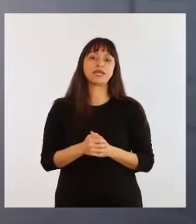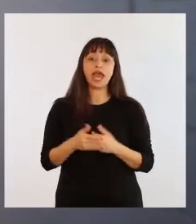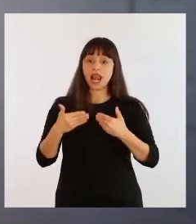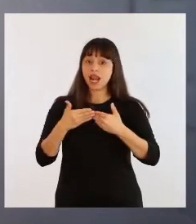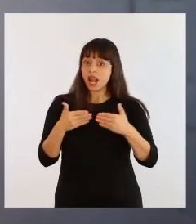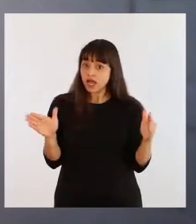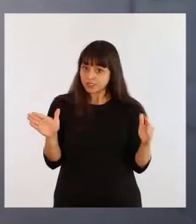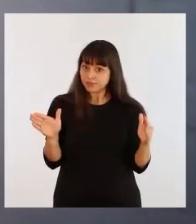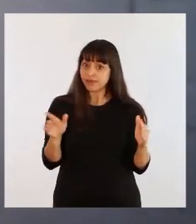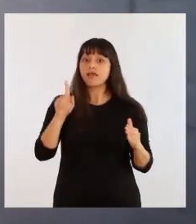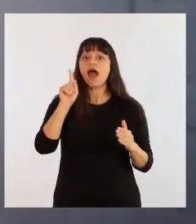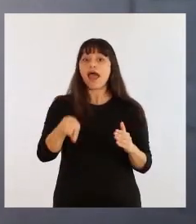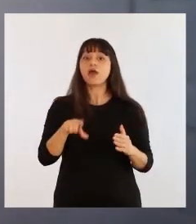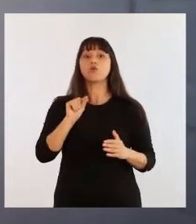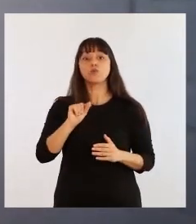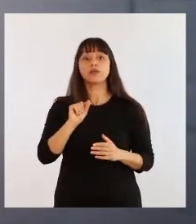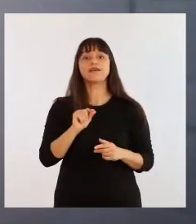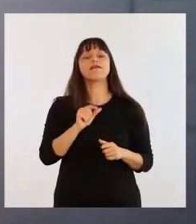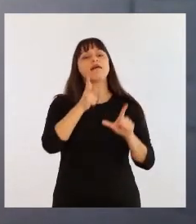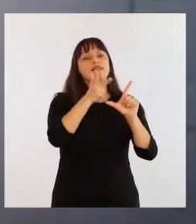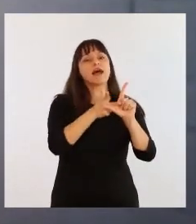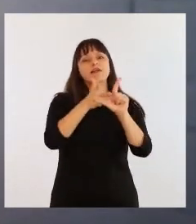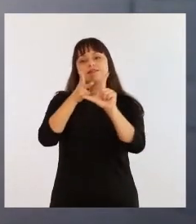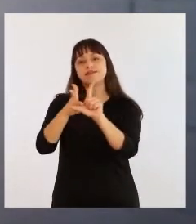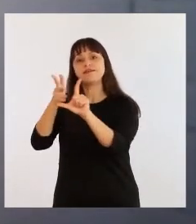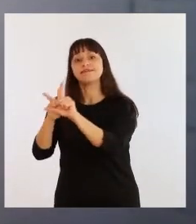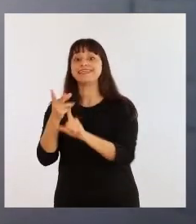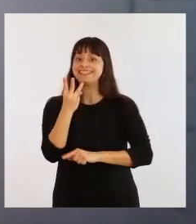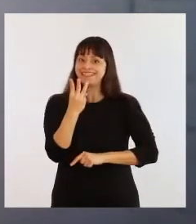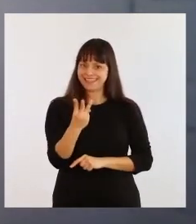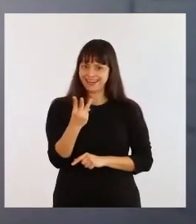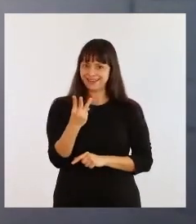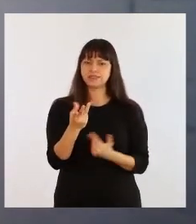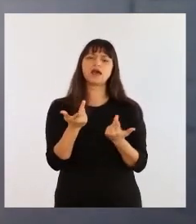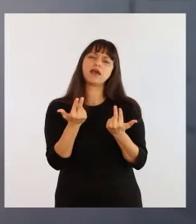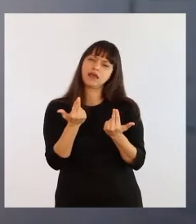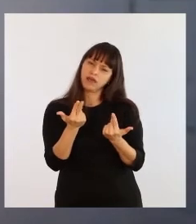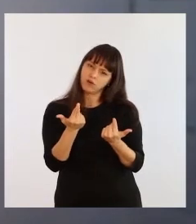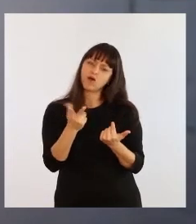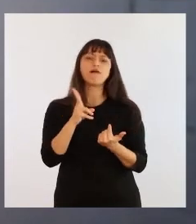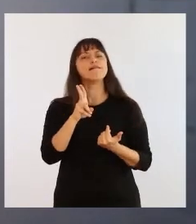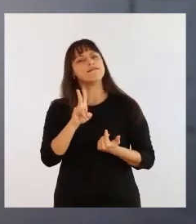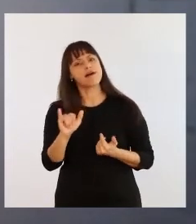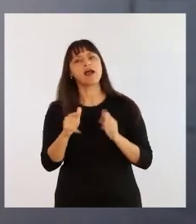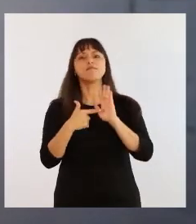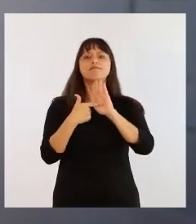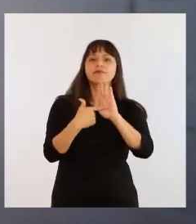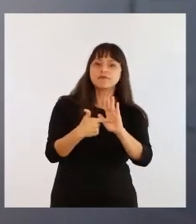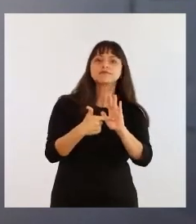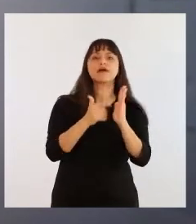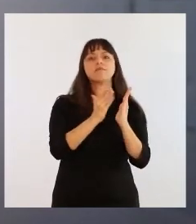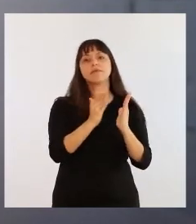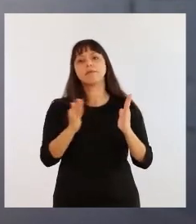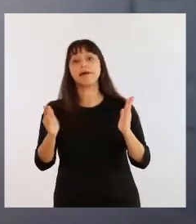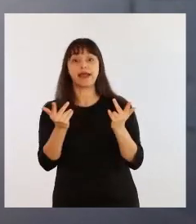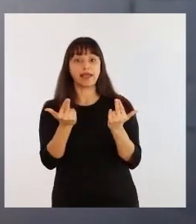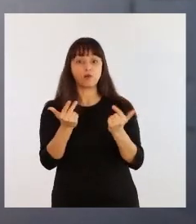publicação está dividido em três eventos, que têm todos uma mesma estrutura. Basicamente, o que a gente fez foi